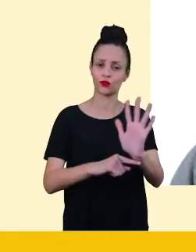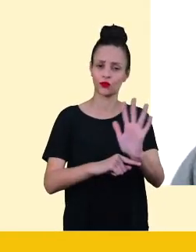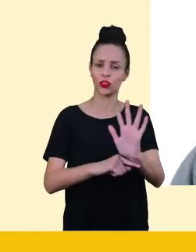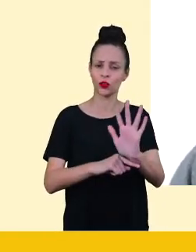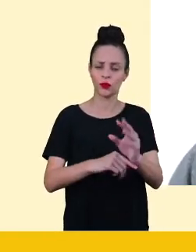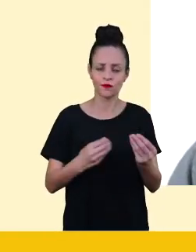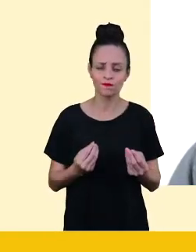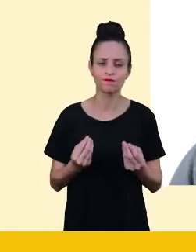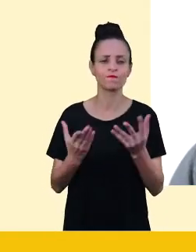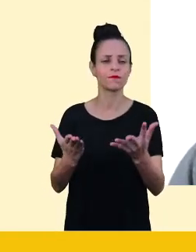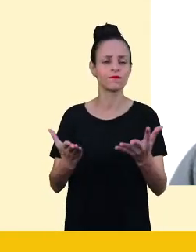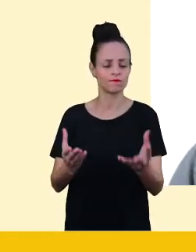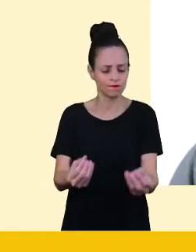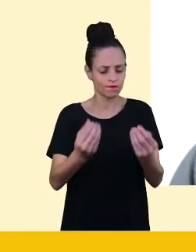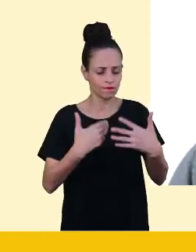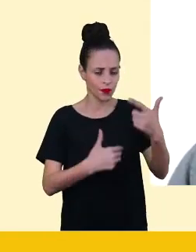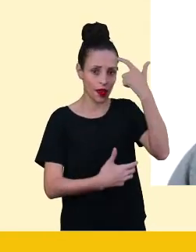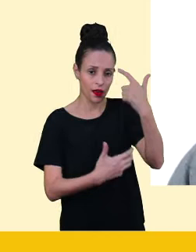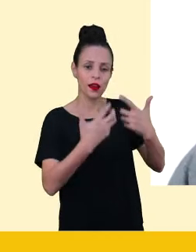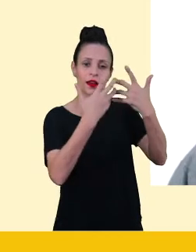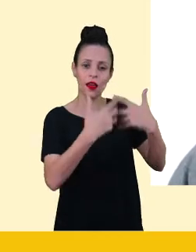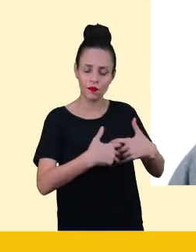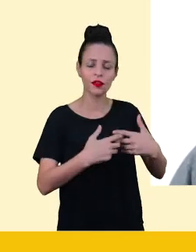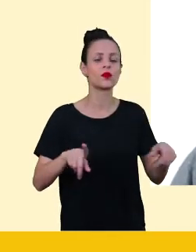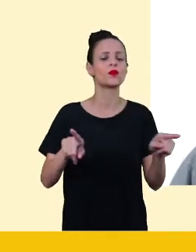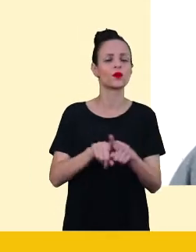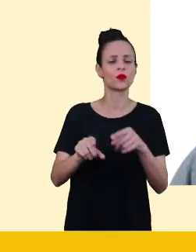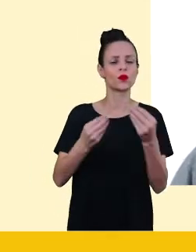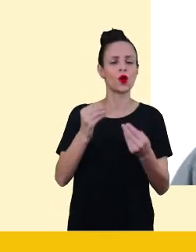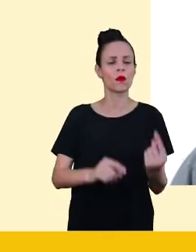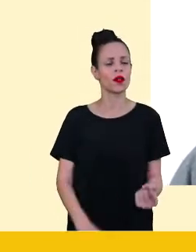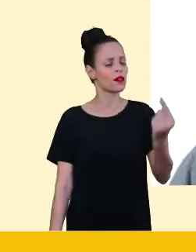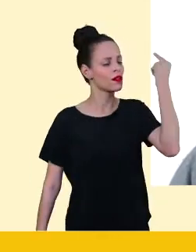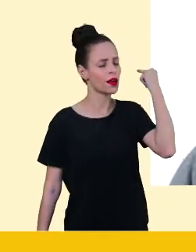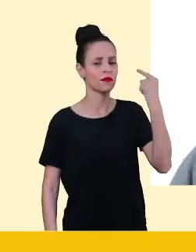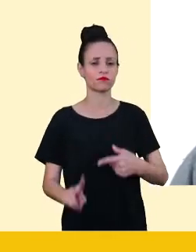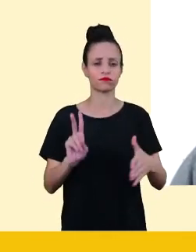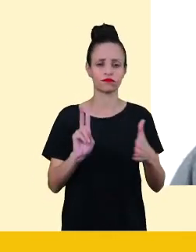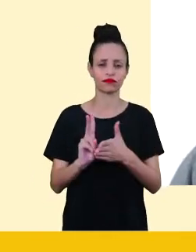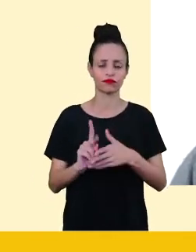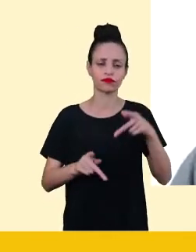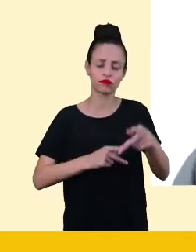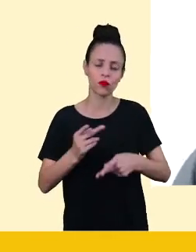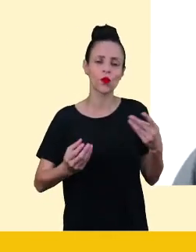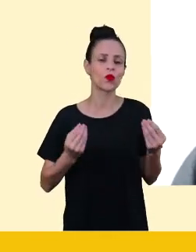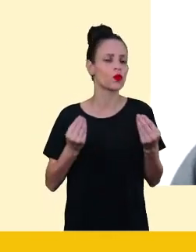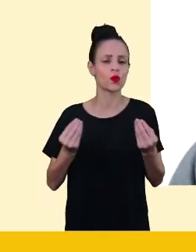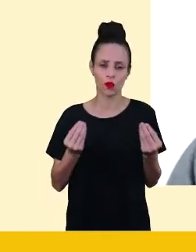reflexão como os povos indígenas foram no passado, né? Assim, que sempre era